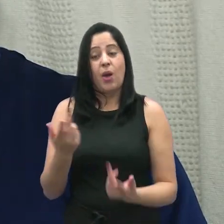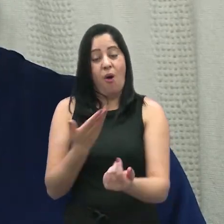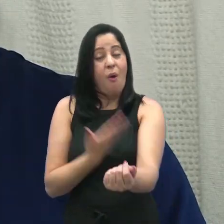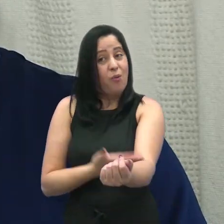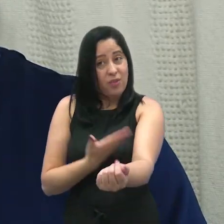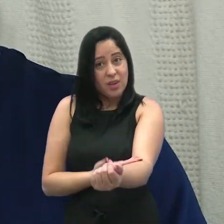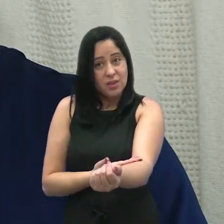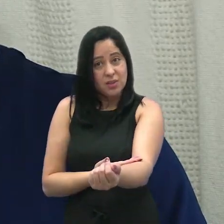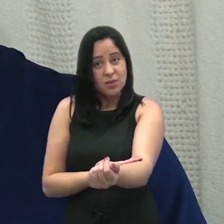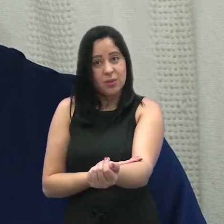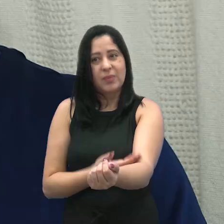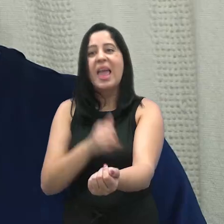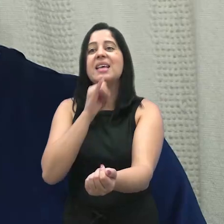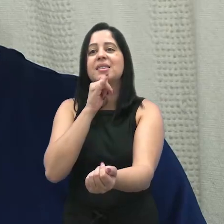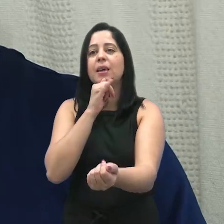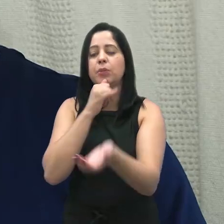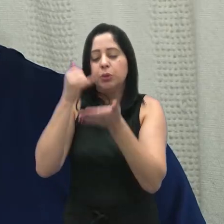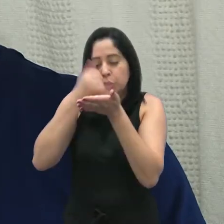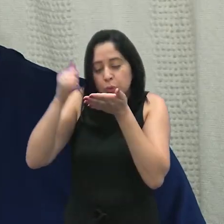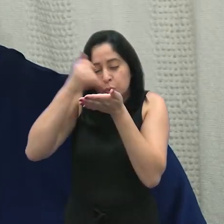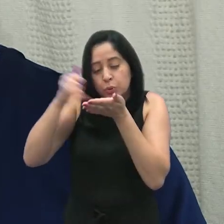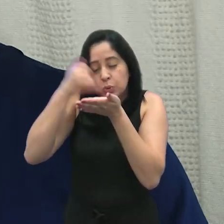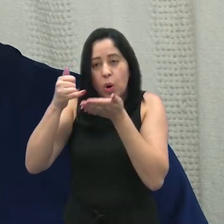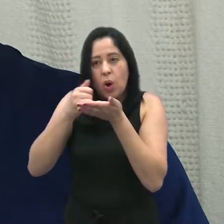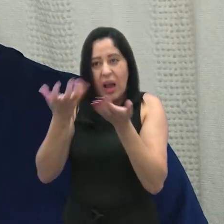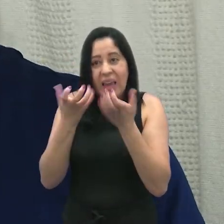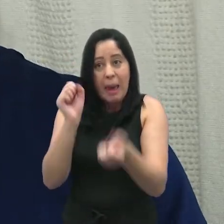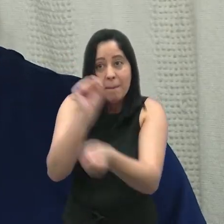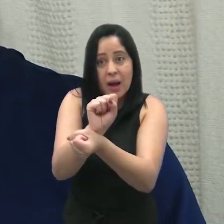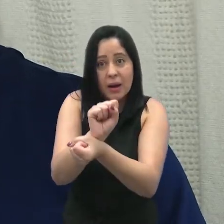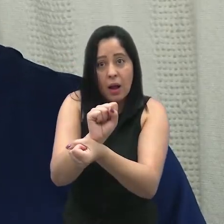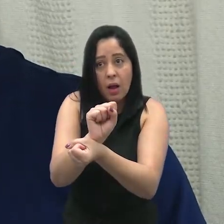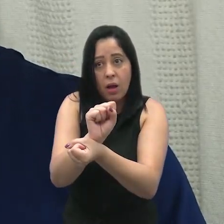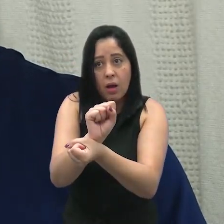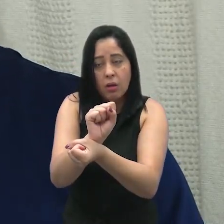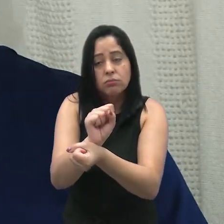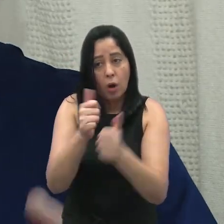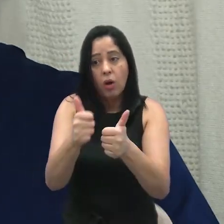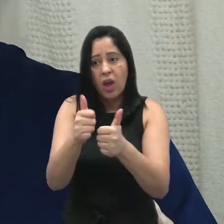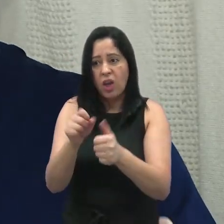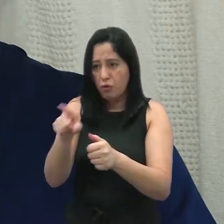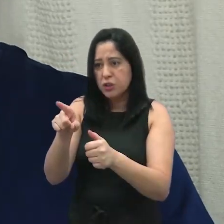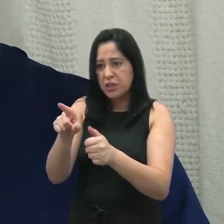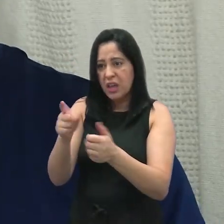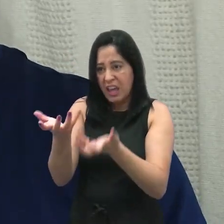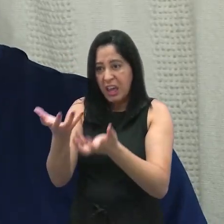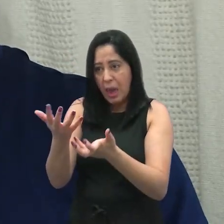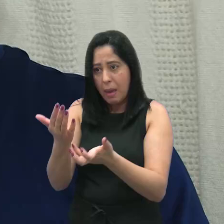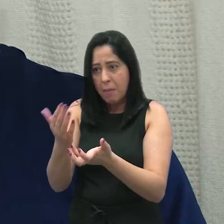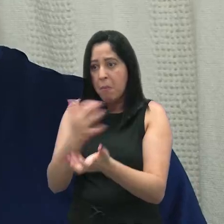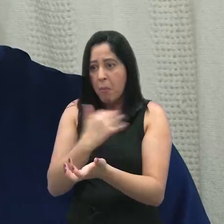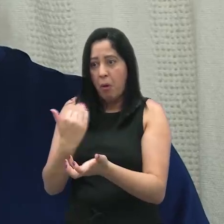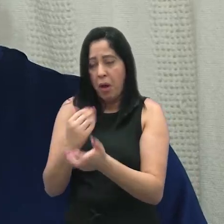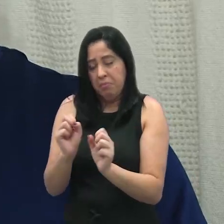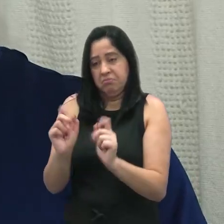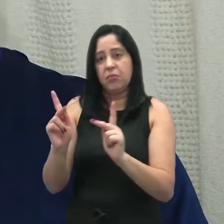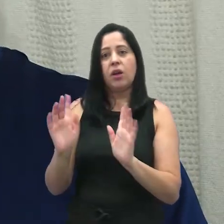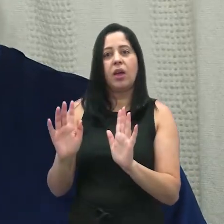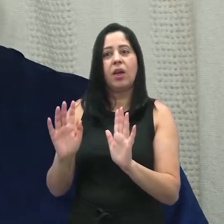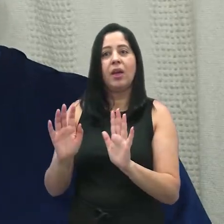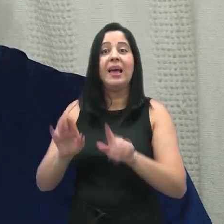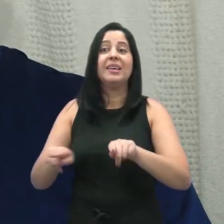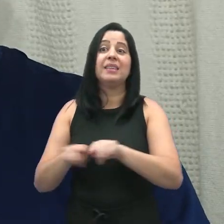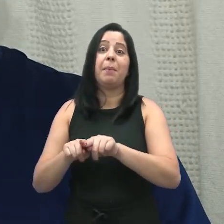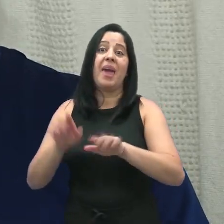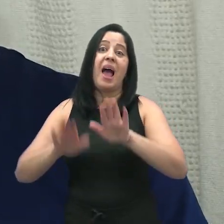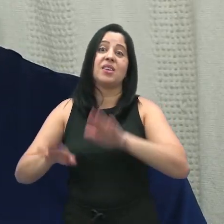nem um vício. Você quer parar de usar droga se você quiser. Você quer parar de beber se você quiser. A mesma coisa a pessoa.